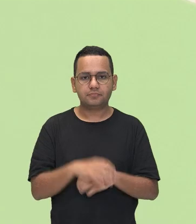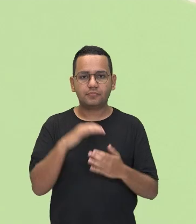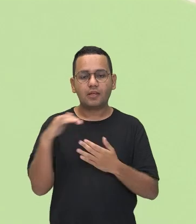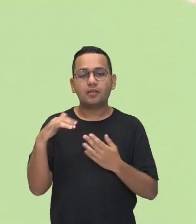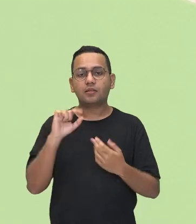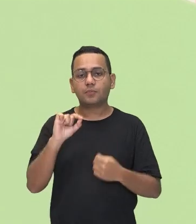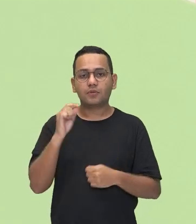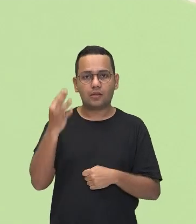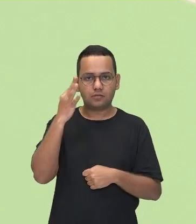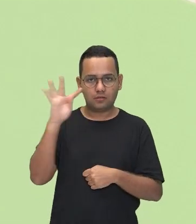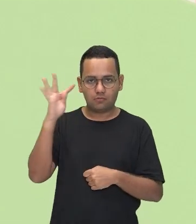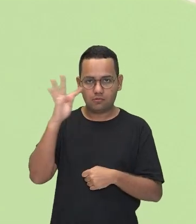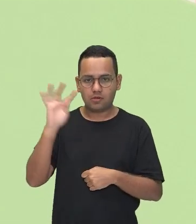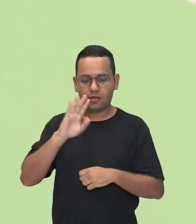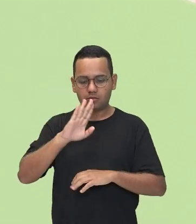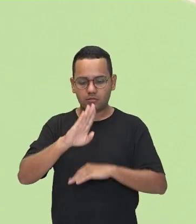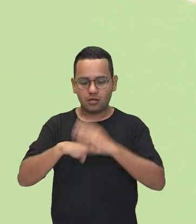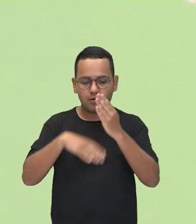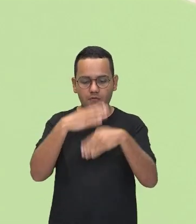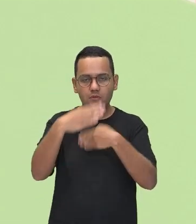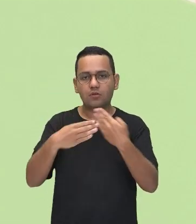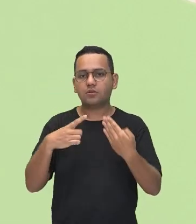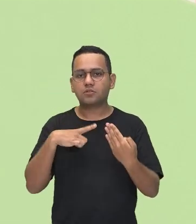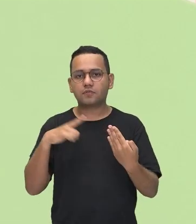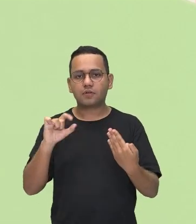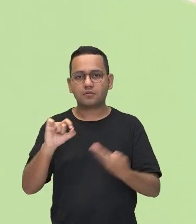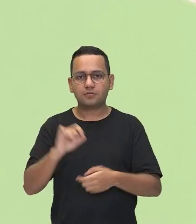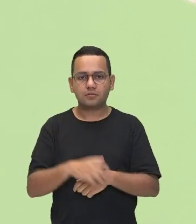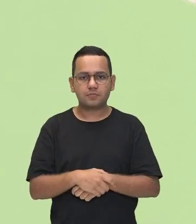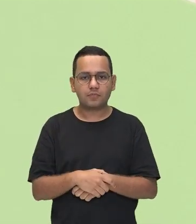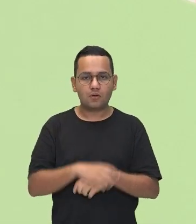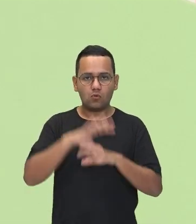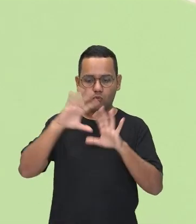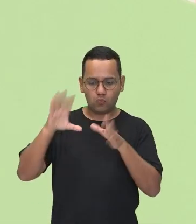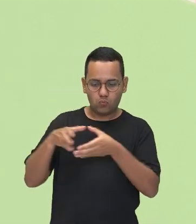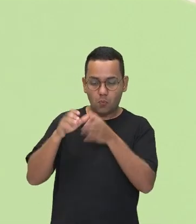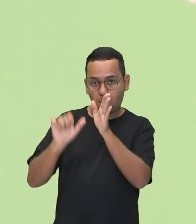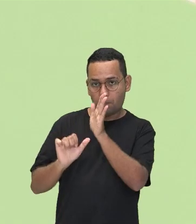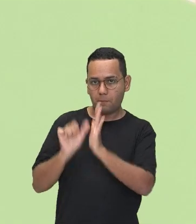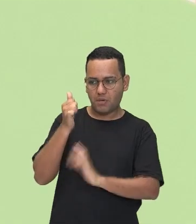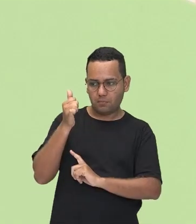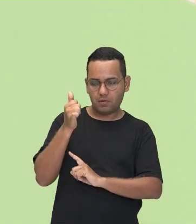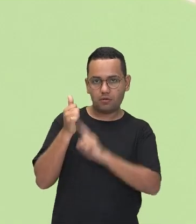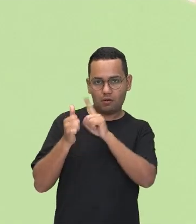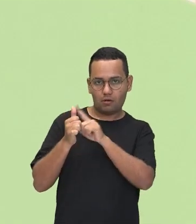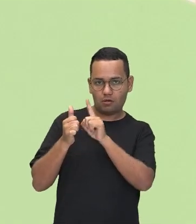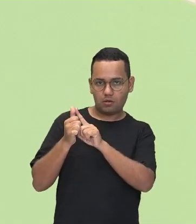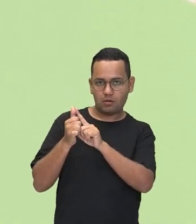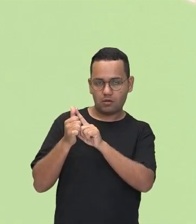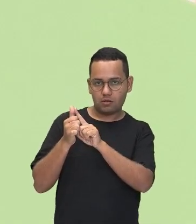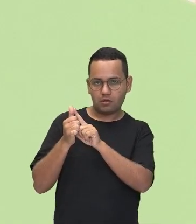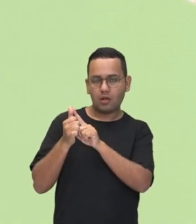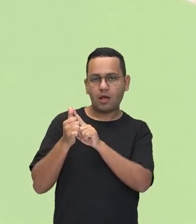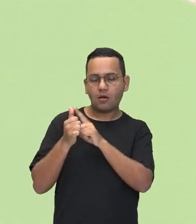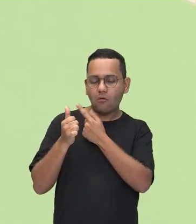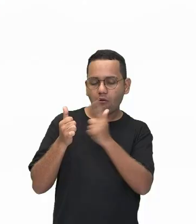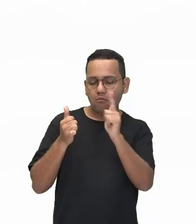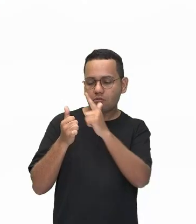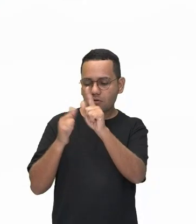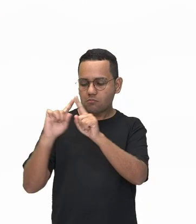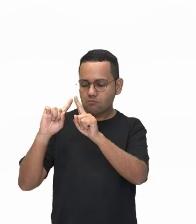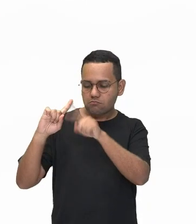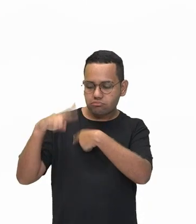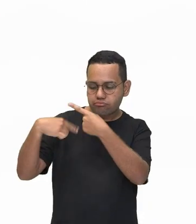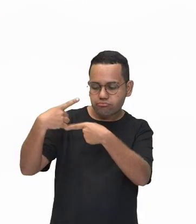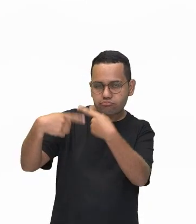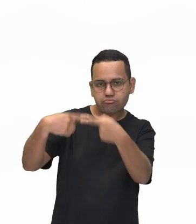da evolução diz que tiveram um organismo ancestral e todos esses foram evoluindo ao meio. Vejam